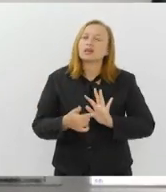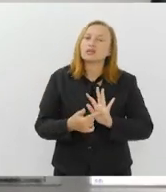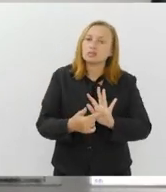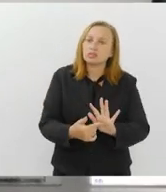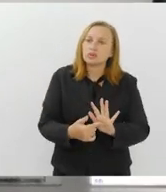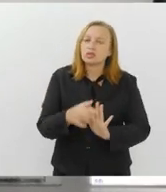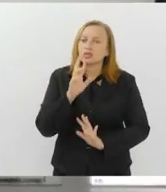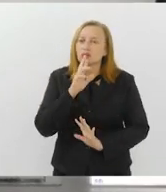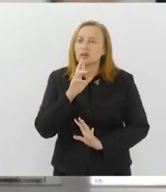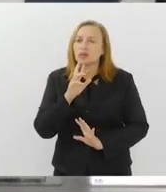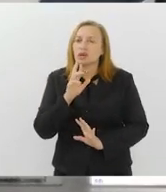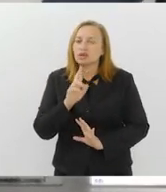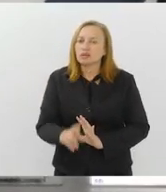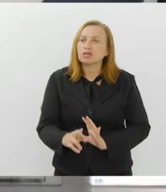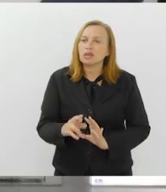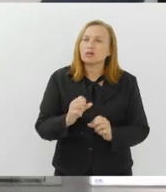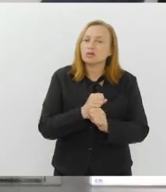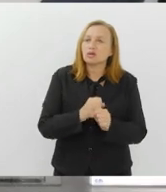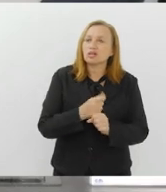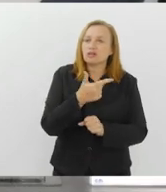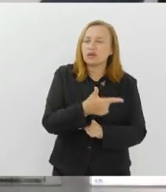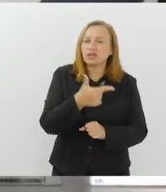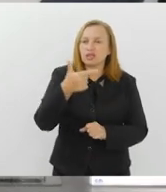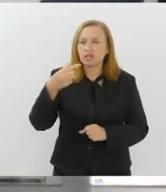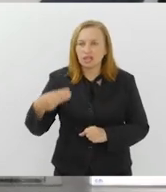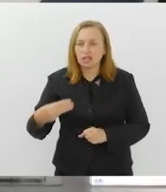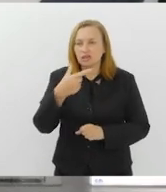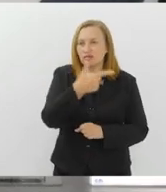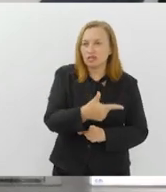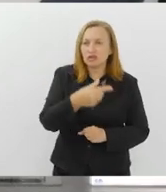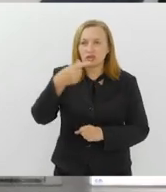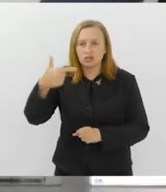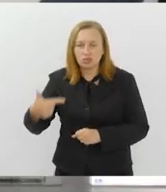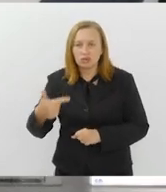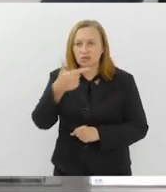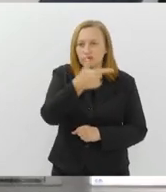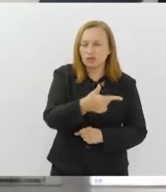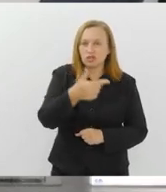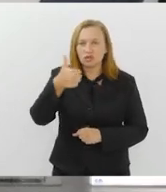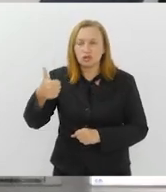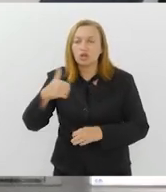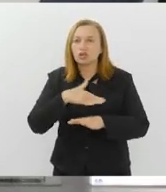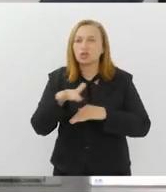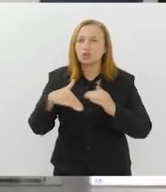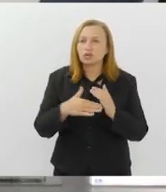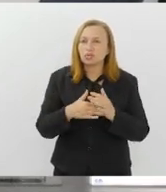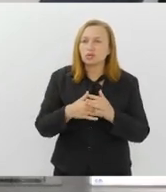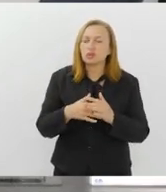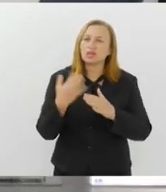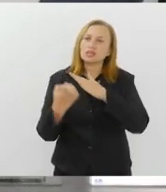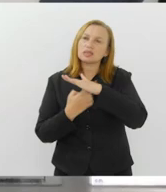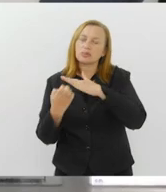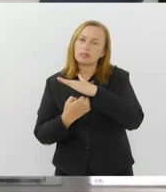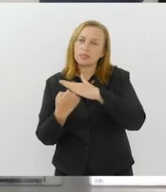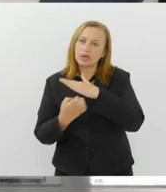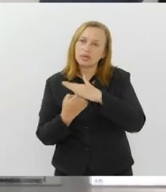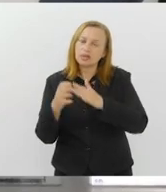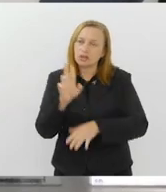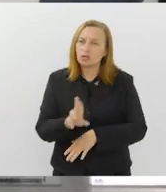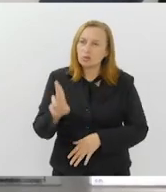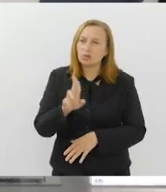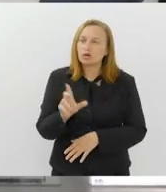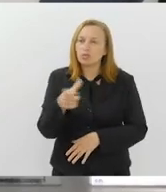de 23, 22 e 21 de todas as empresas que comercializam planos de saúde no Estado do Rio de